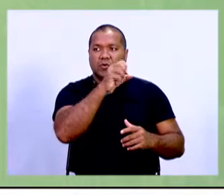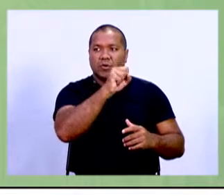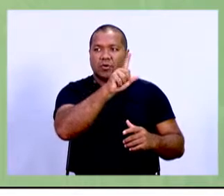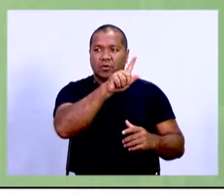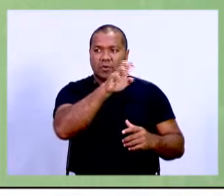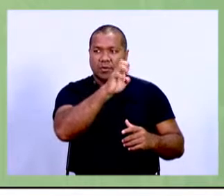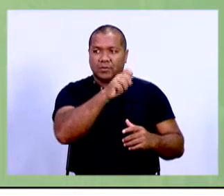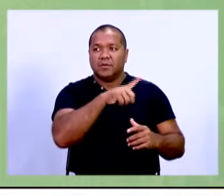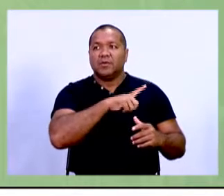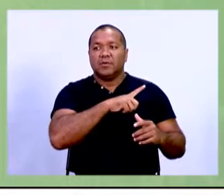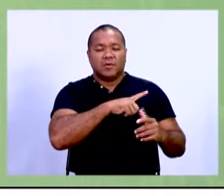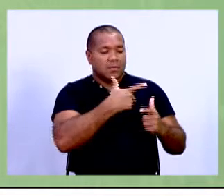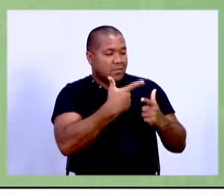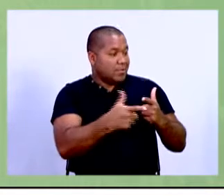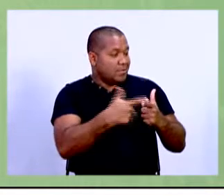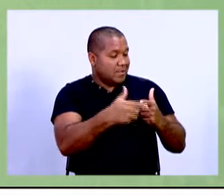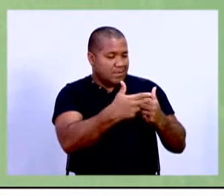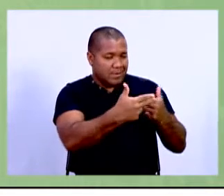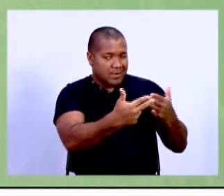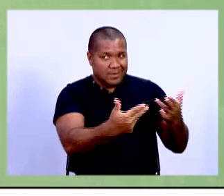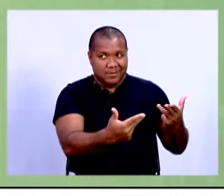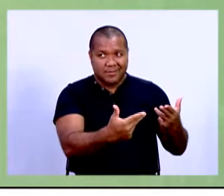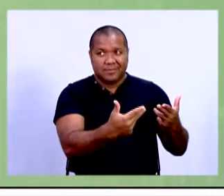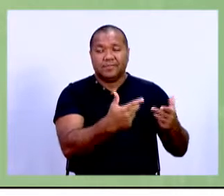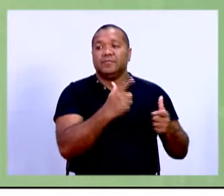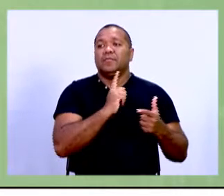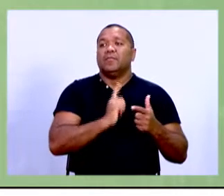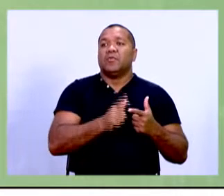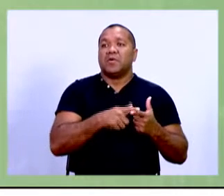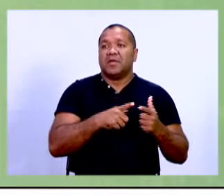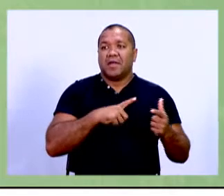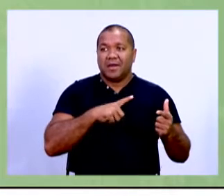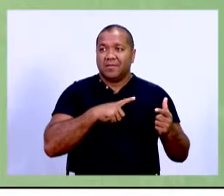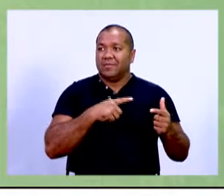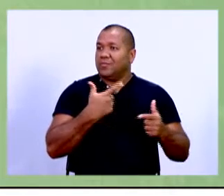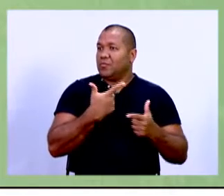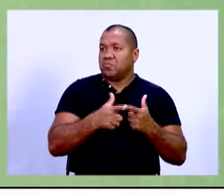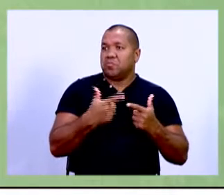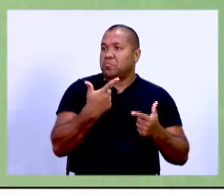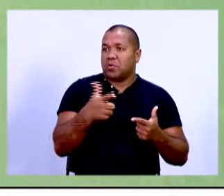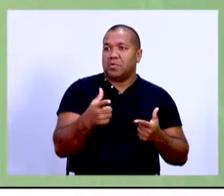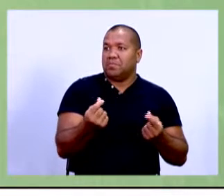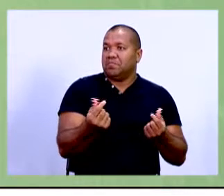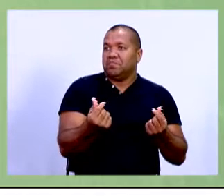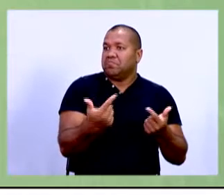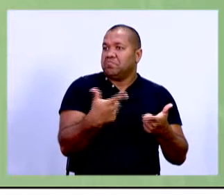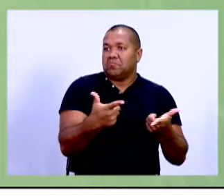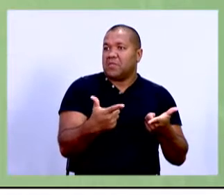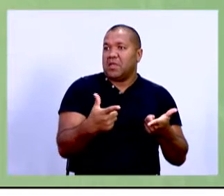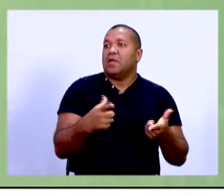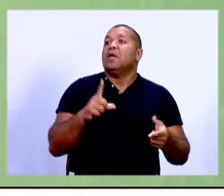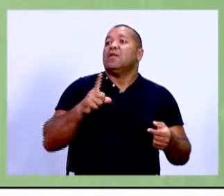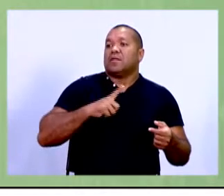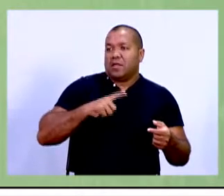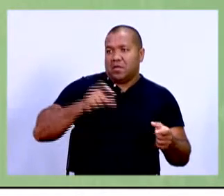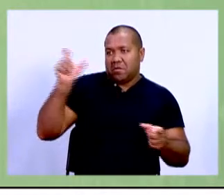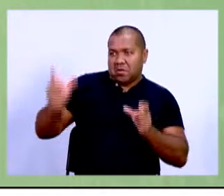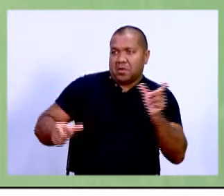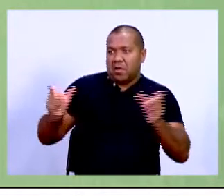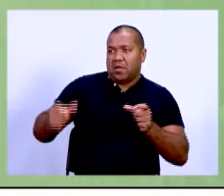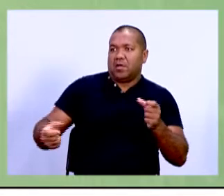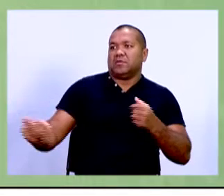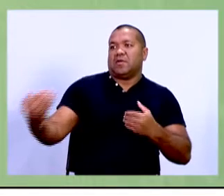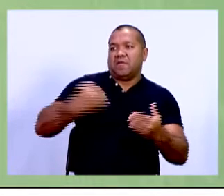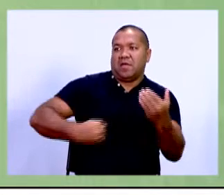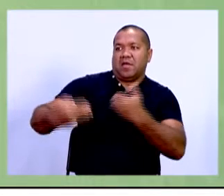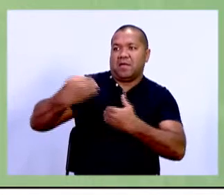cenário caótico. Por quê? Vamos dizer que ele não enfrenta crise. Ele não tem problema de cliente. Ó, eu não tenho crise,